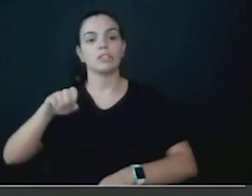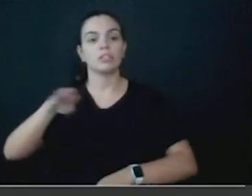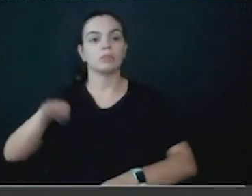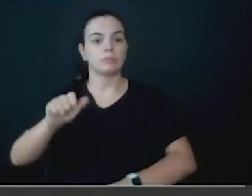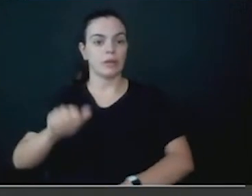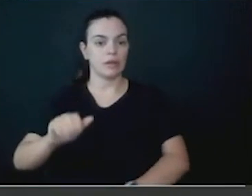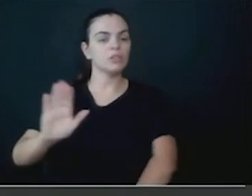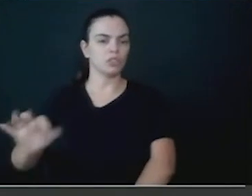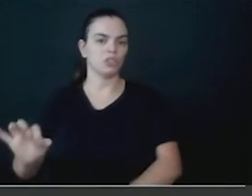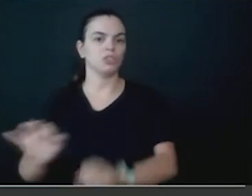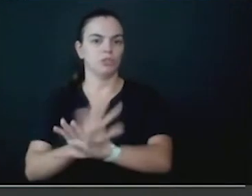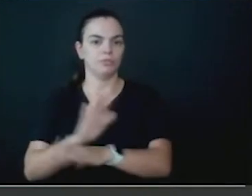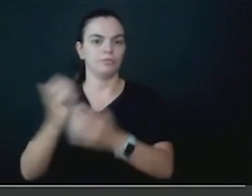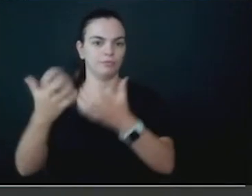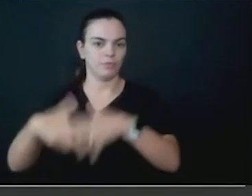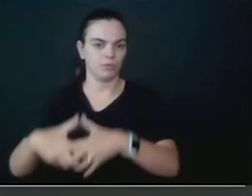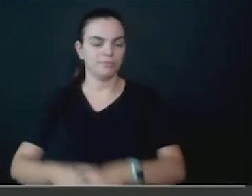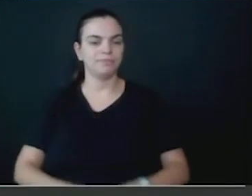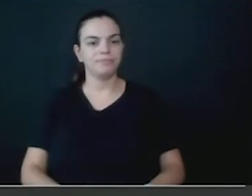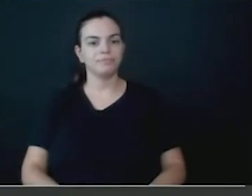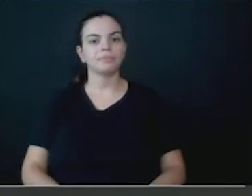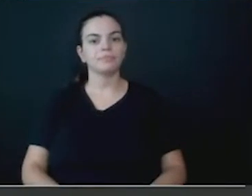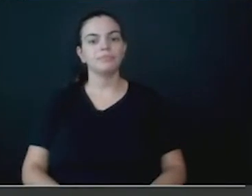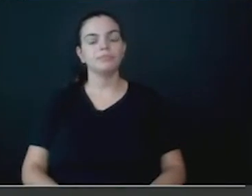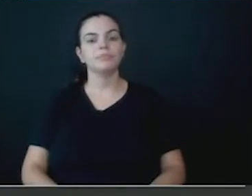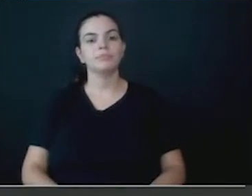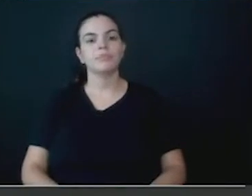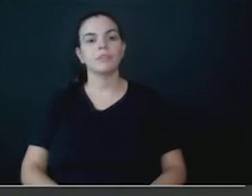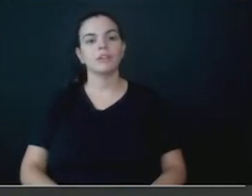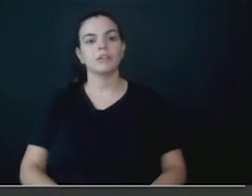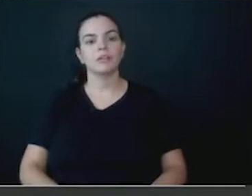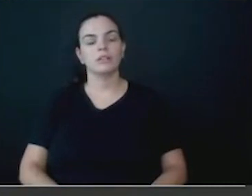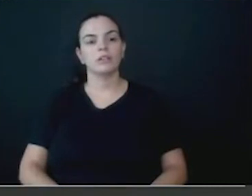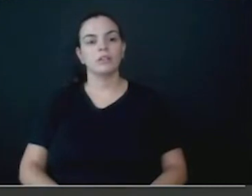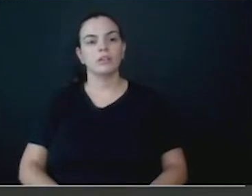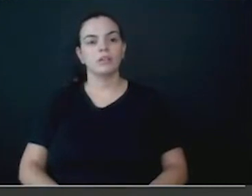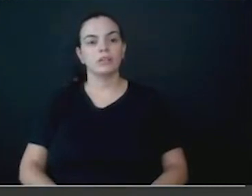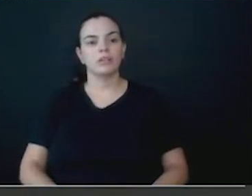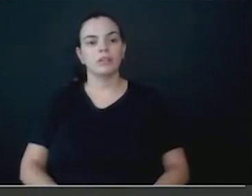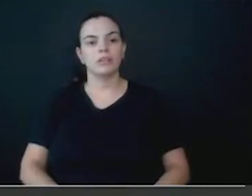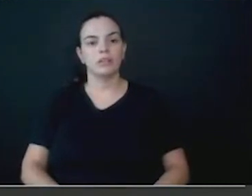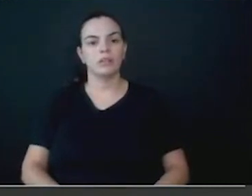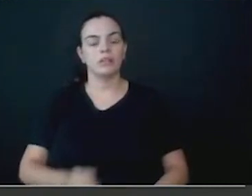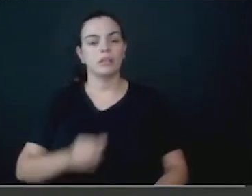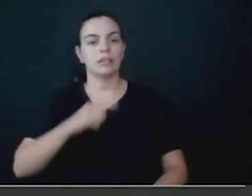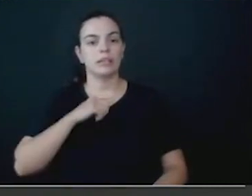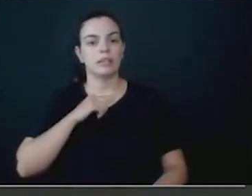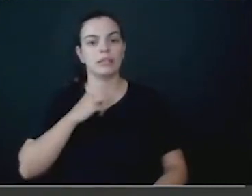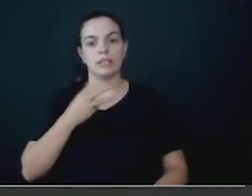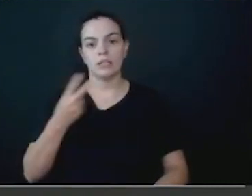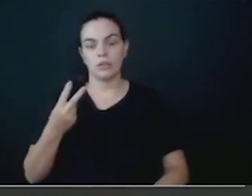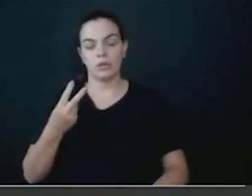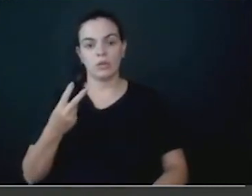funcionamento. Um novo pedaço do objetivo do Viva Uma Nova Curitiba, a gente tem 32 serviços relacionados